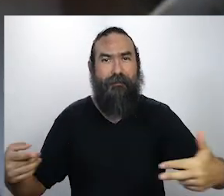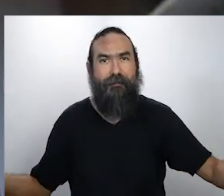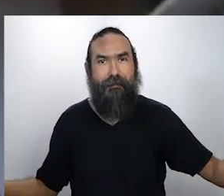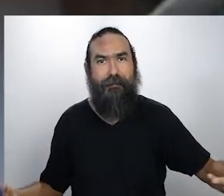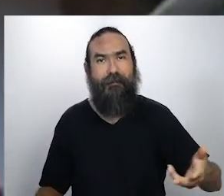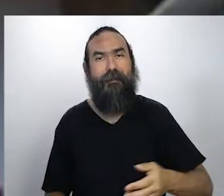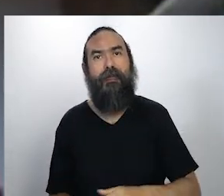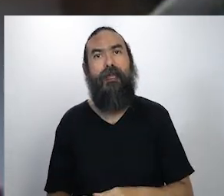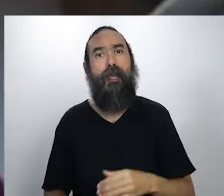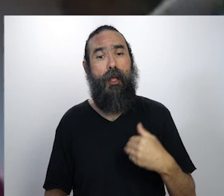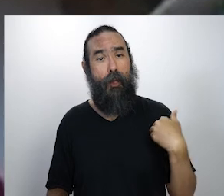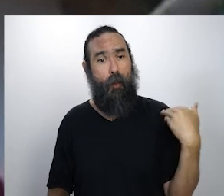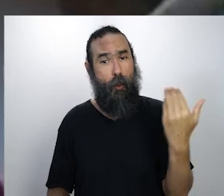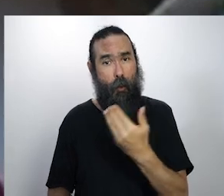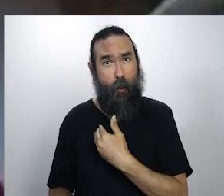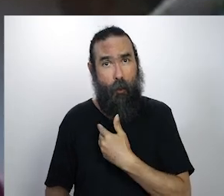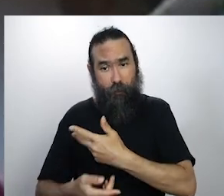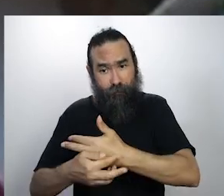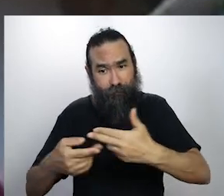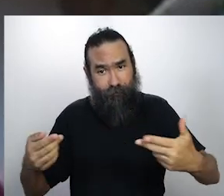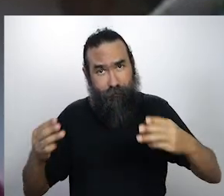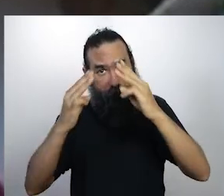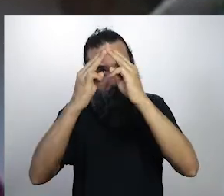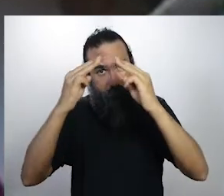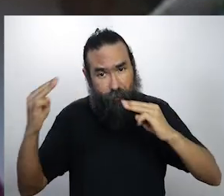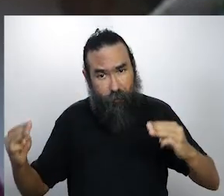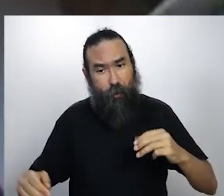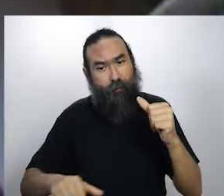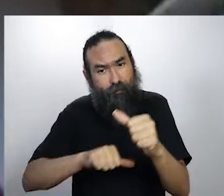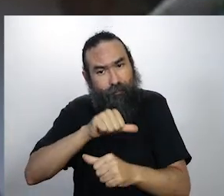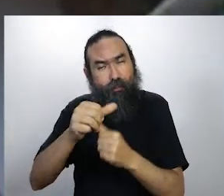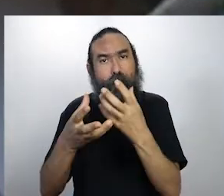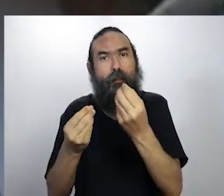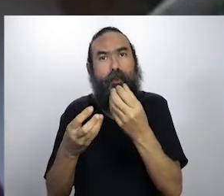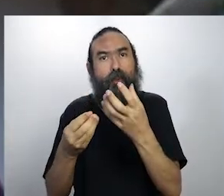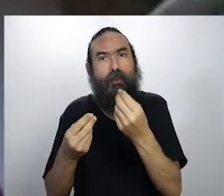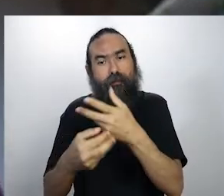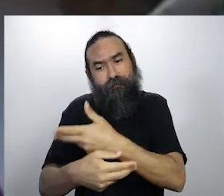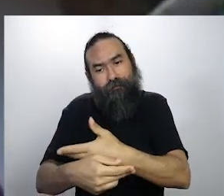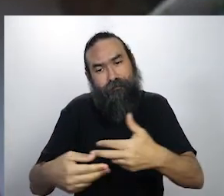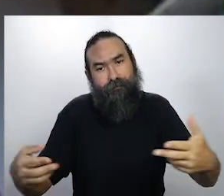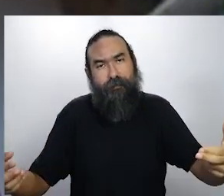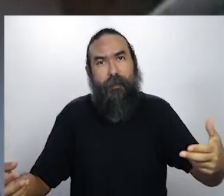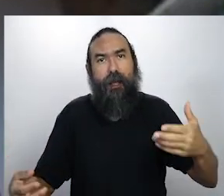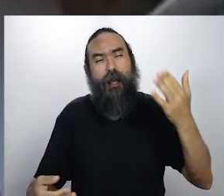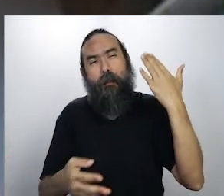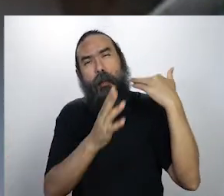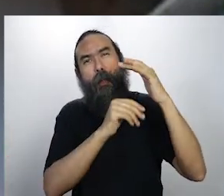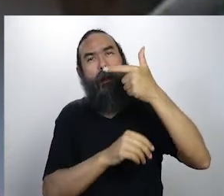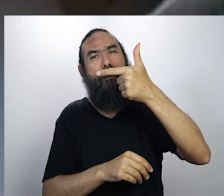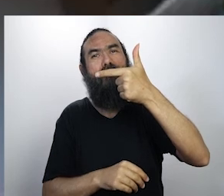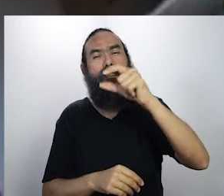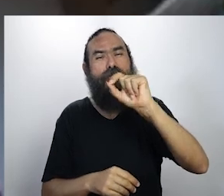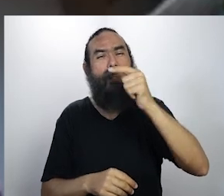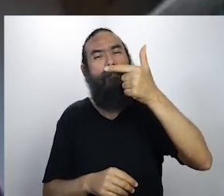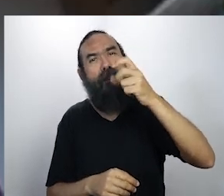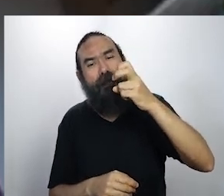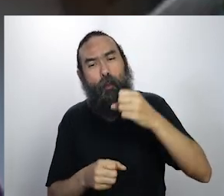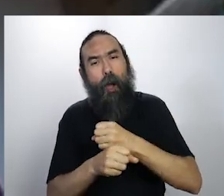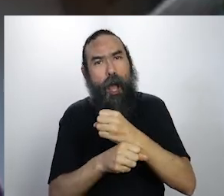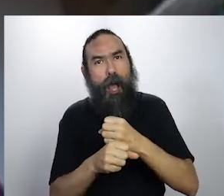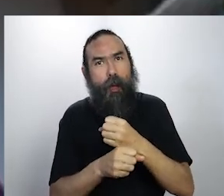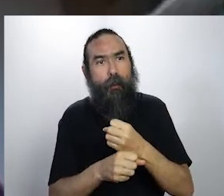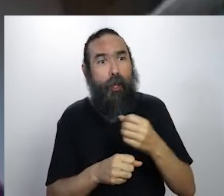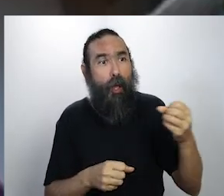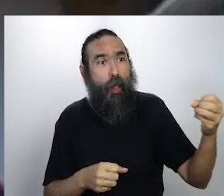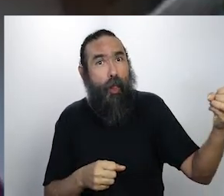tem mudado muito nos últimos anos, né? Sobretudo nos últimos 25 anos, mais ou menos, em função das novas linhas